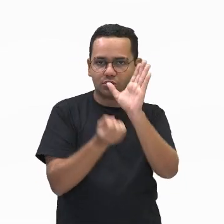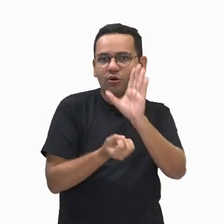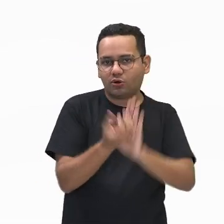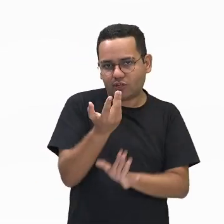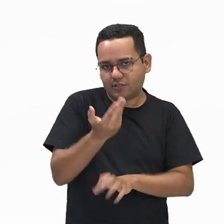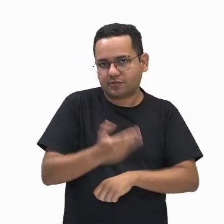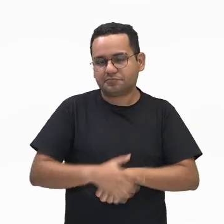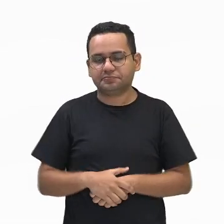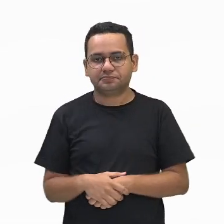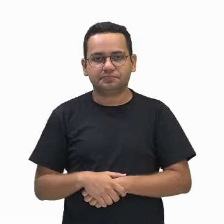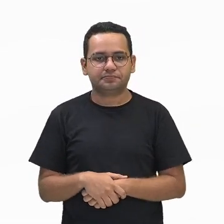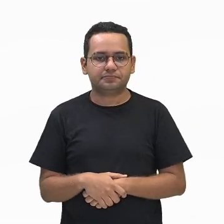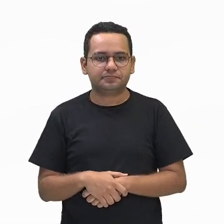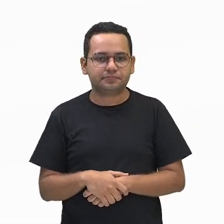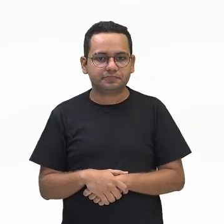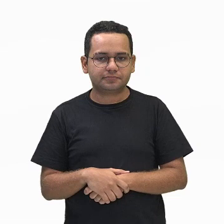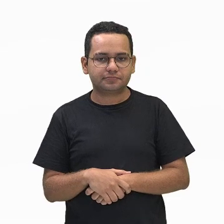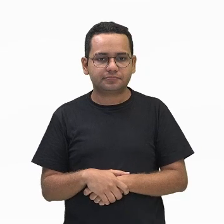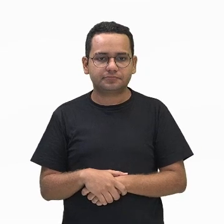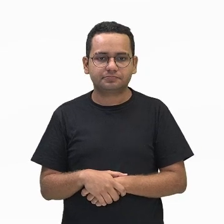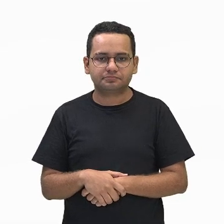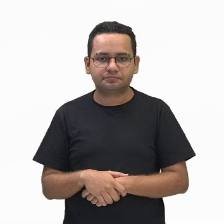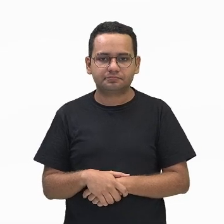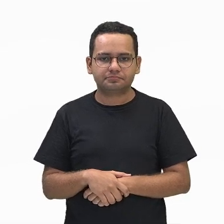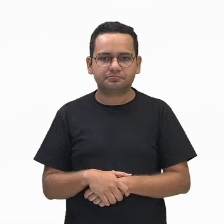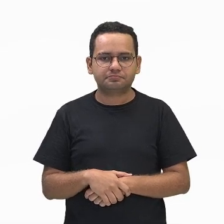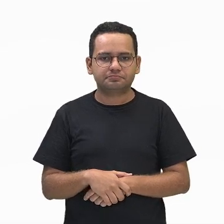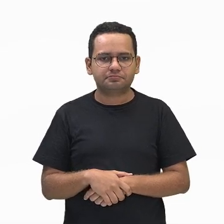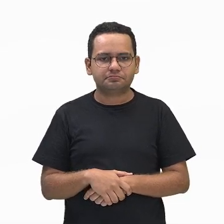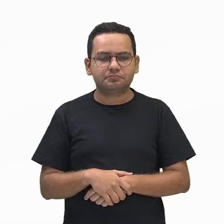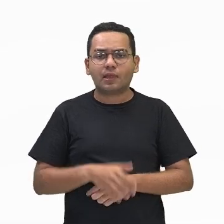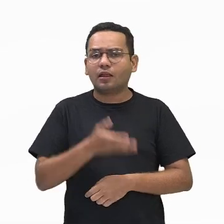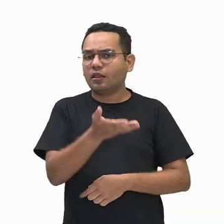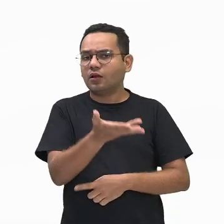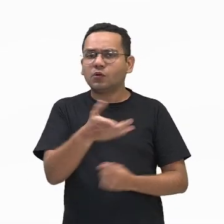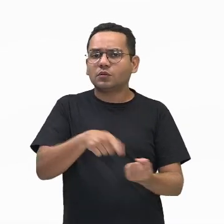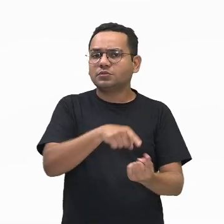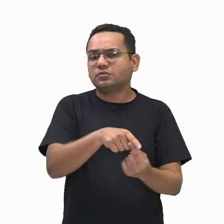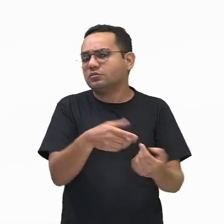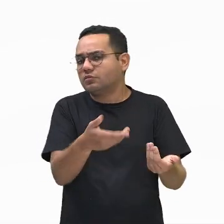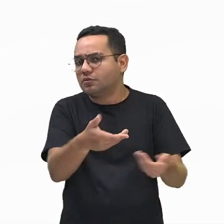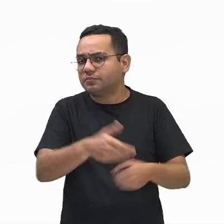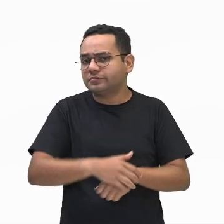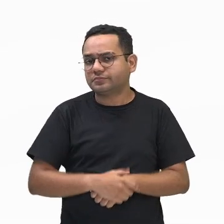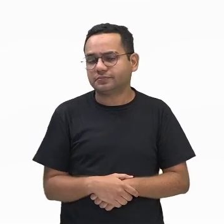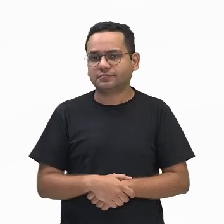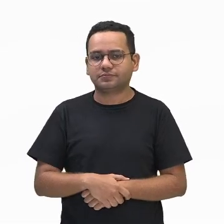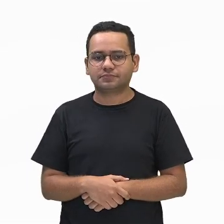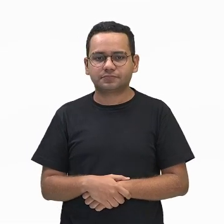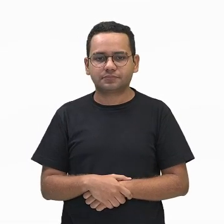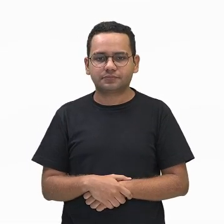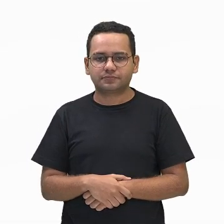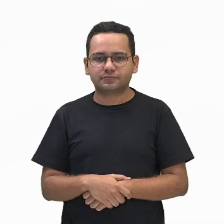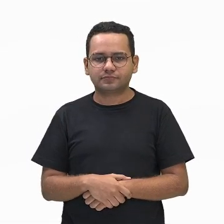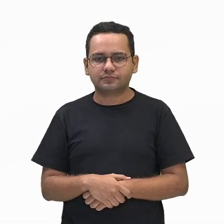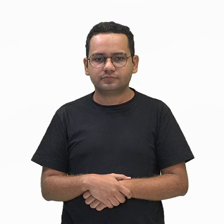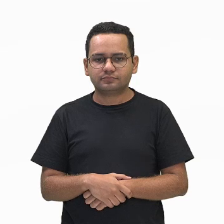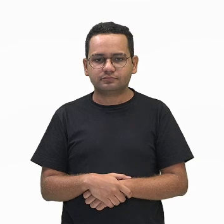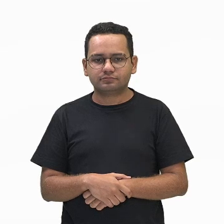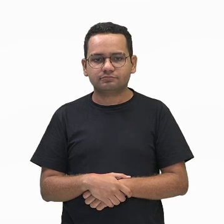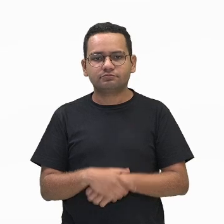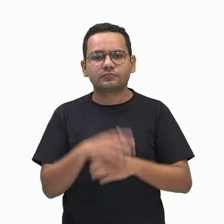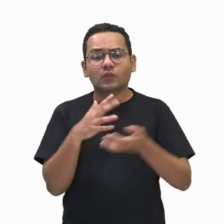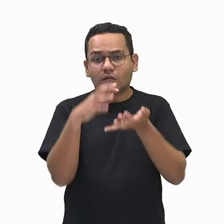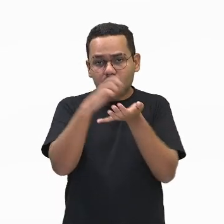do projeto. Então, o que você vai registrar nesse diário de bordo? É uma espécie de